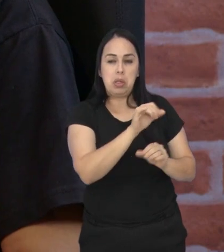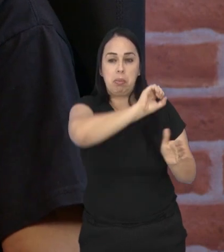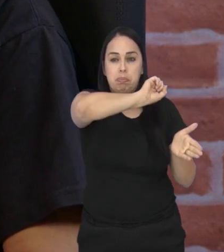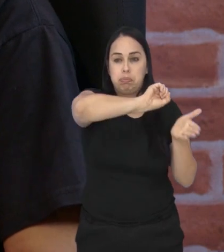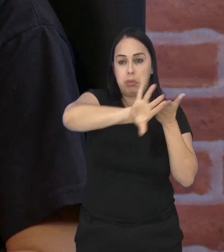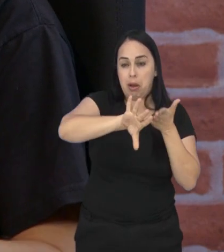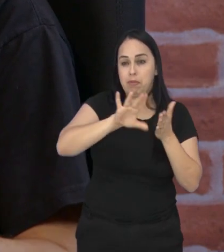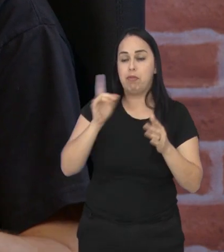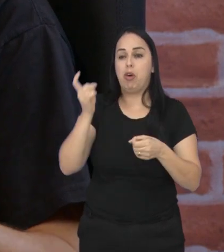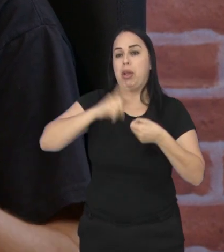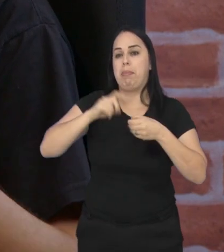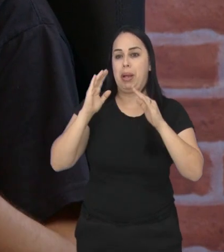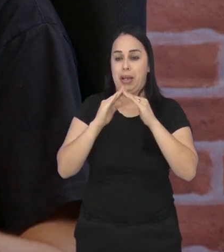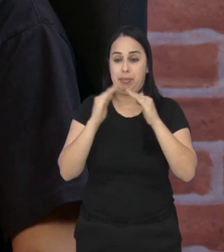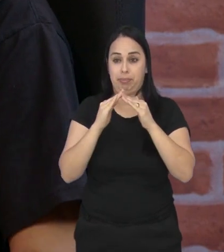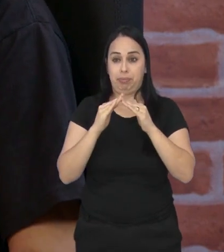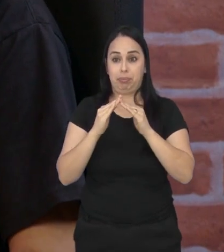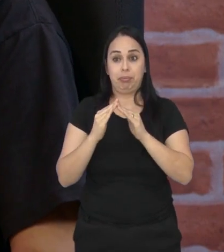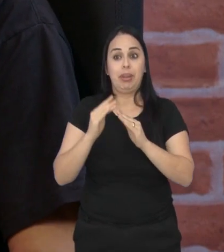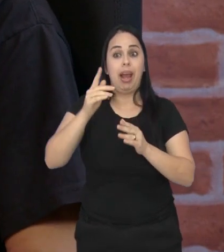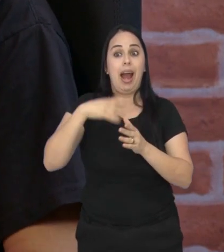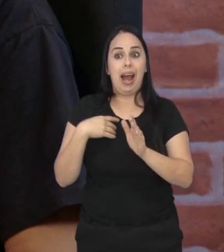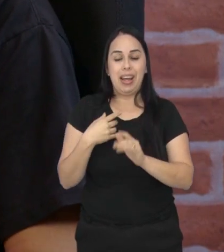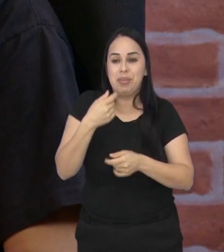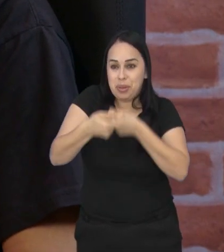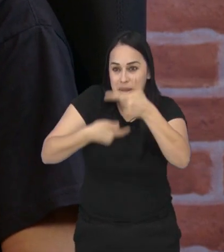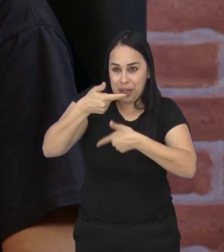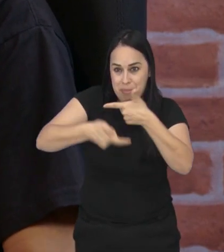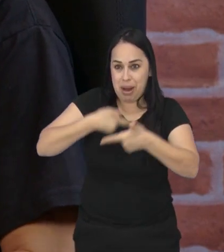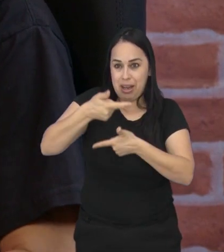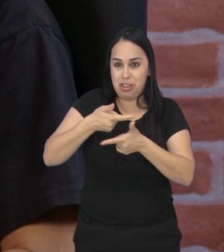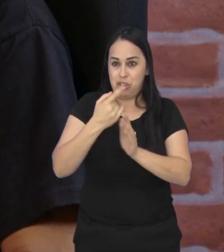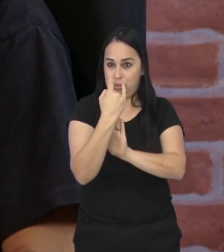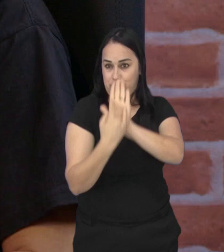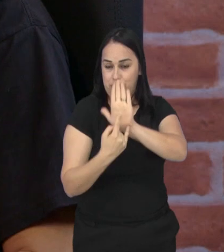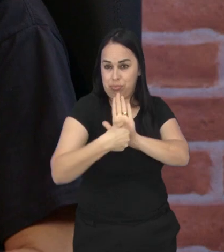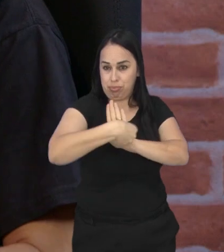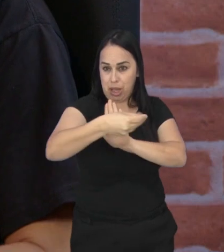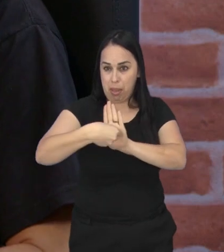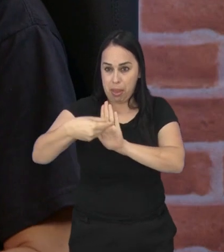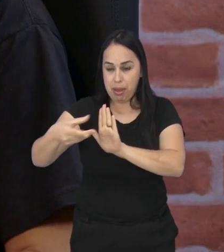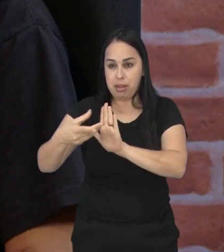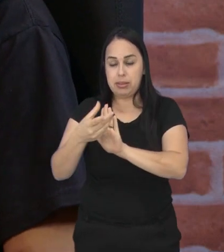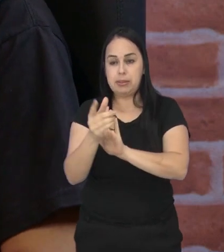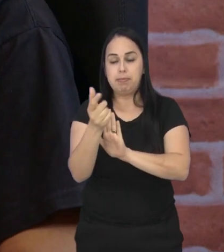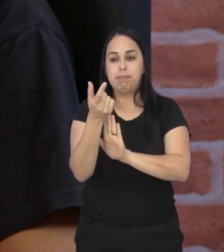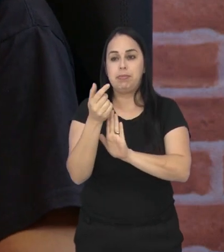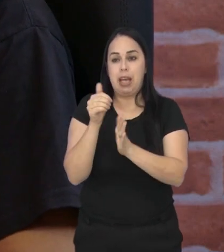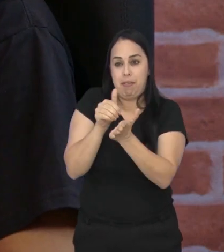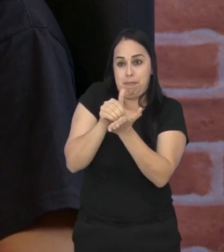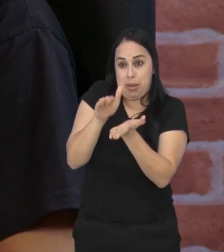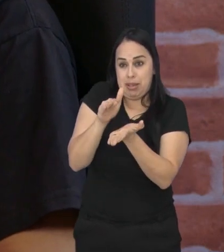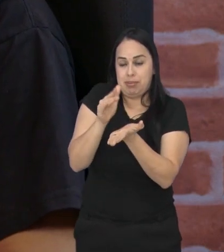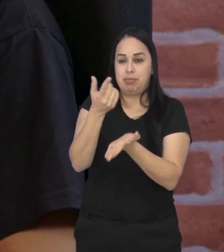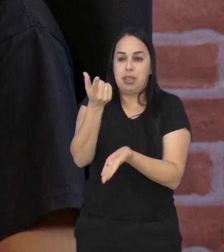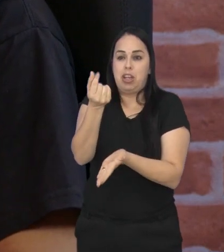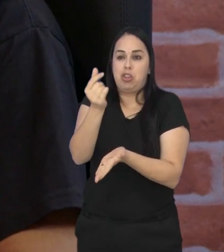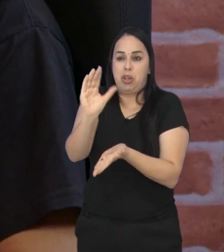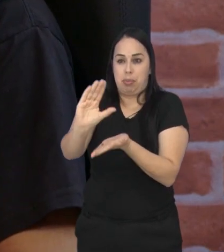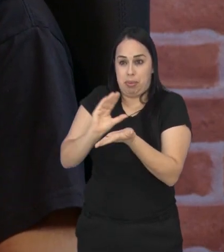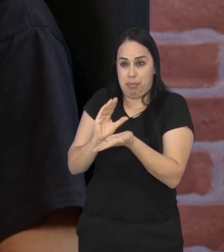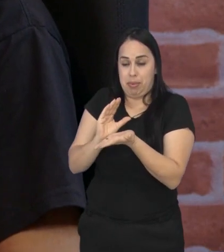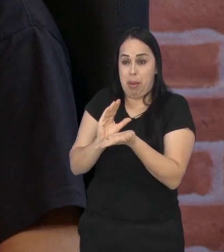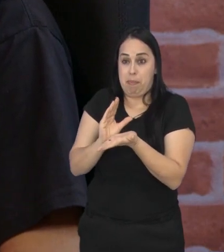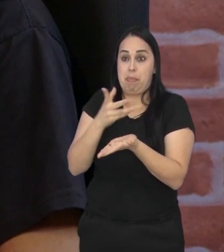meia-noite. Quando eu fui demitido desse trabalho, eu peguei uma grana na mão, e aí eu lembro até hoje que meu pai